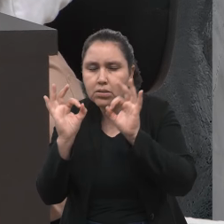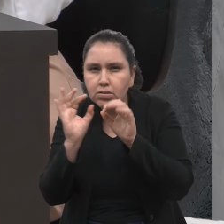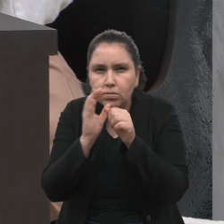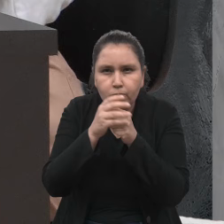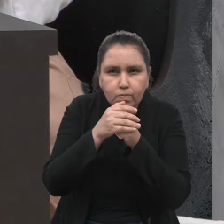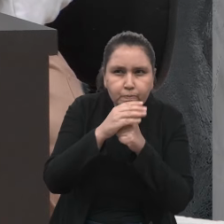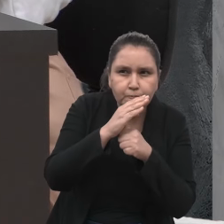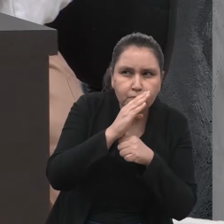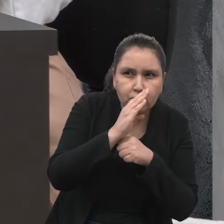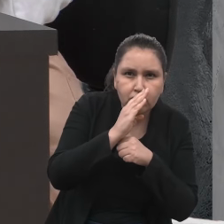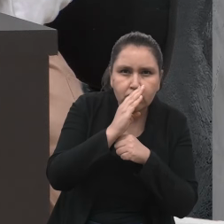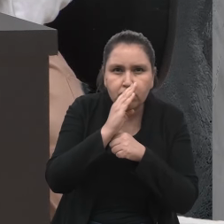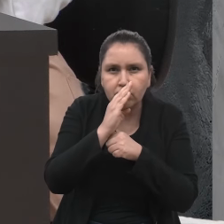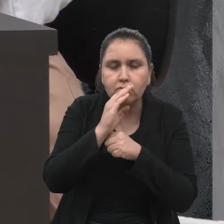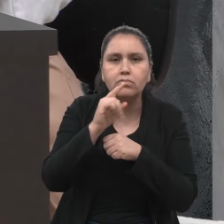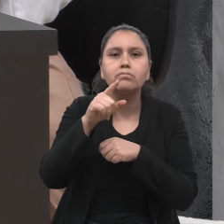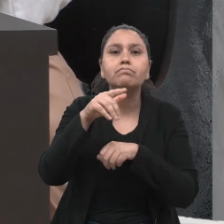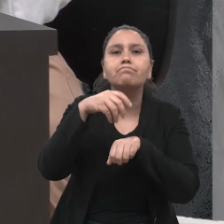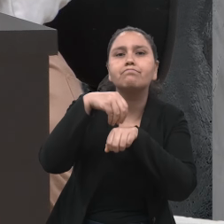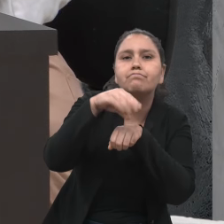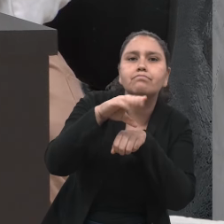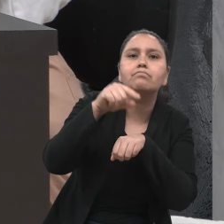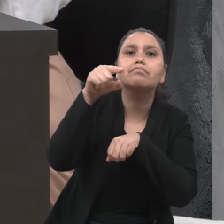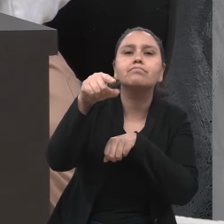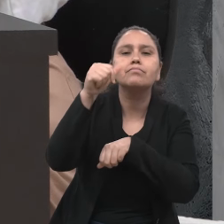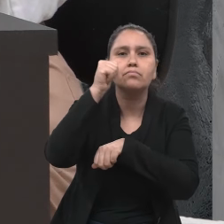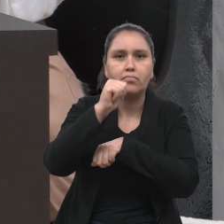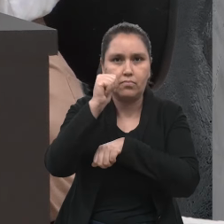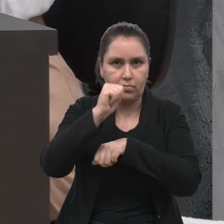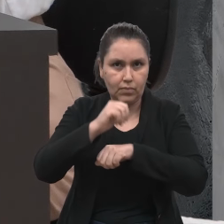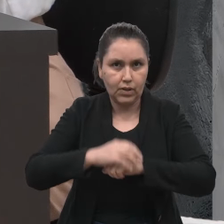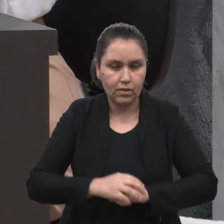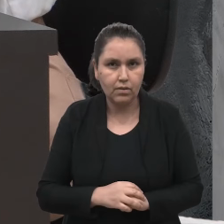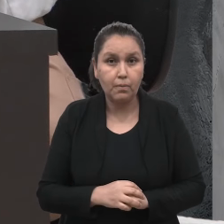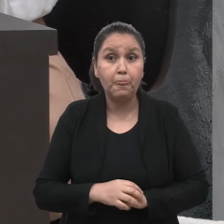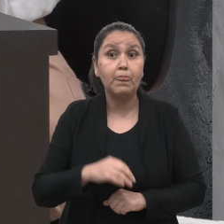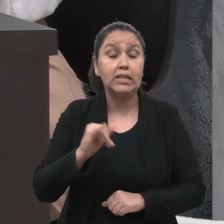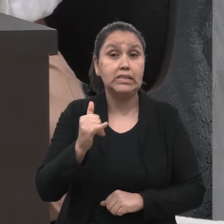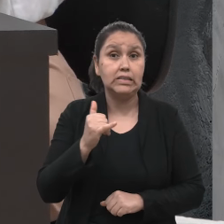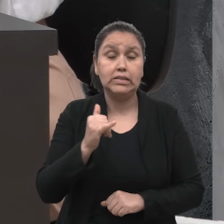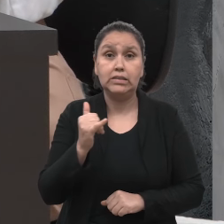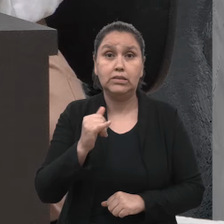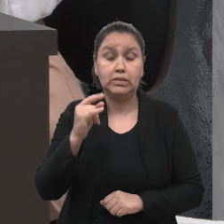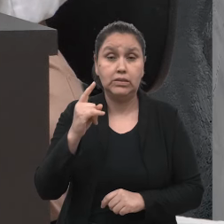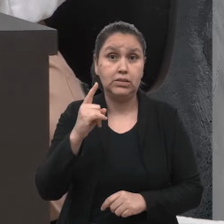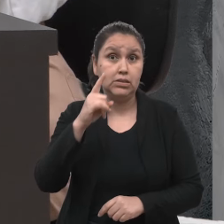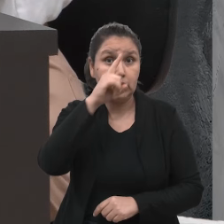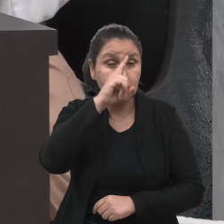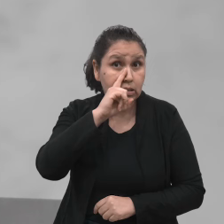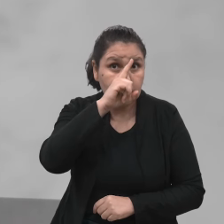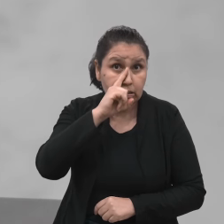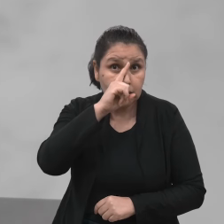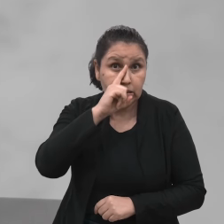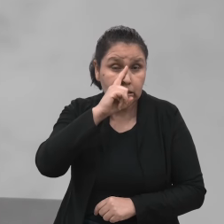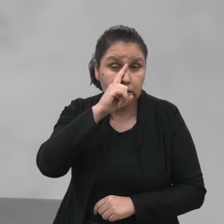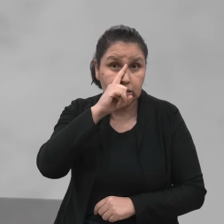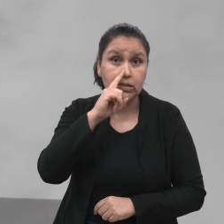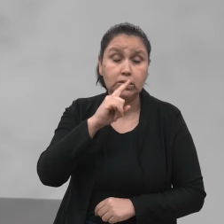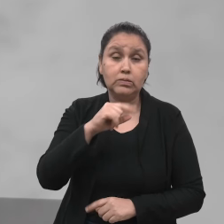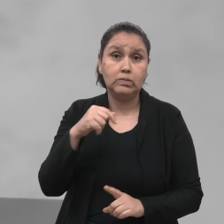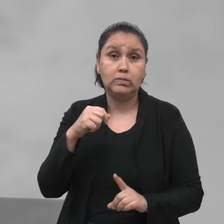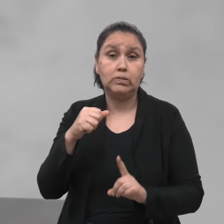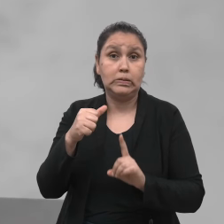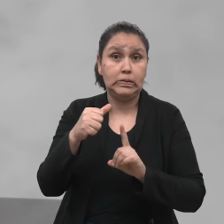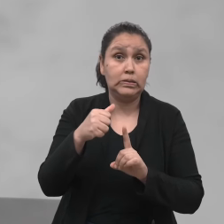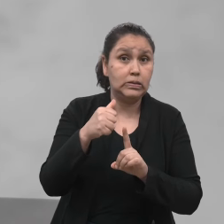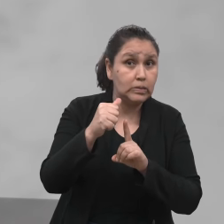escondida, enfim, quer se informar, o que você diria para ela? Se ela está em risco iminente, ela liga imediatamente para o 190, tá? Risco de